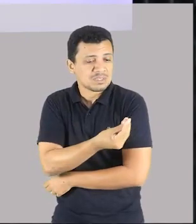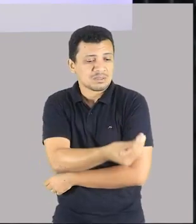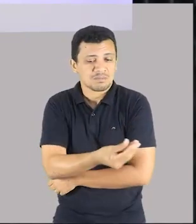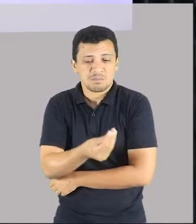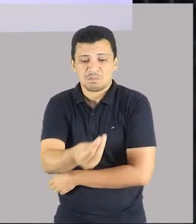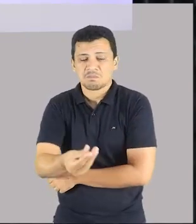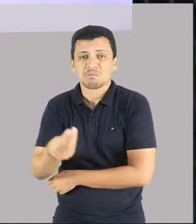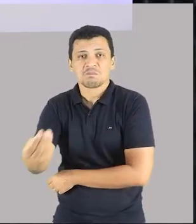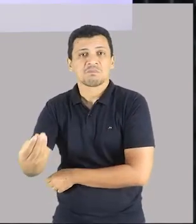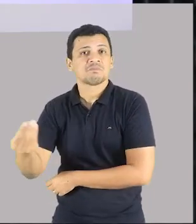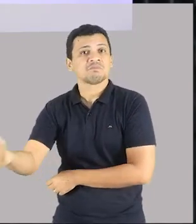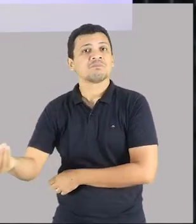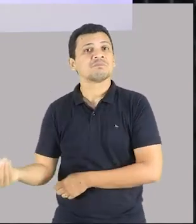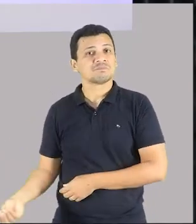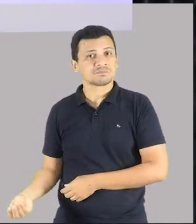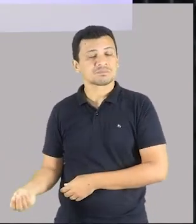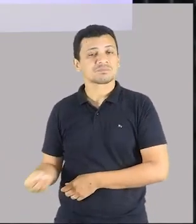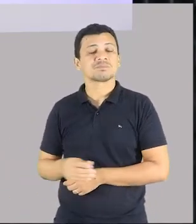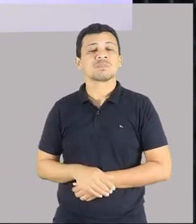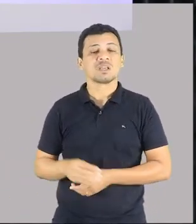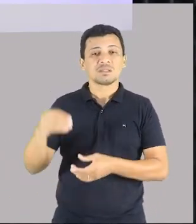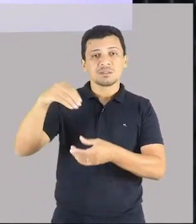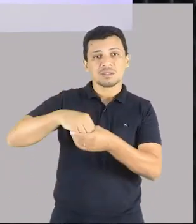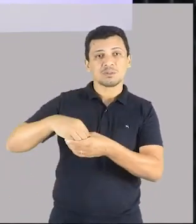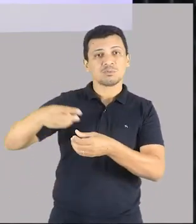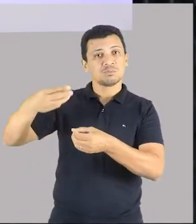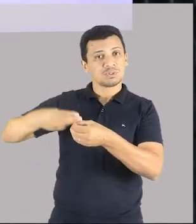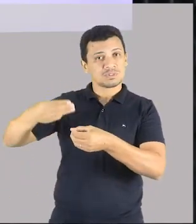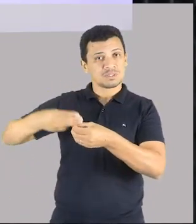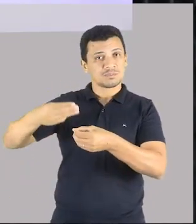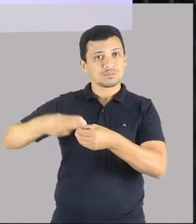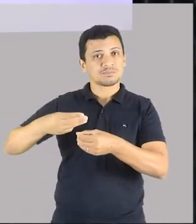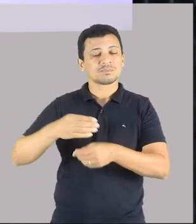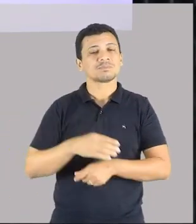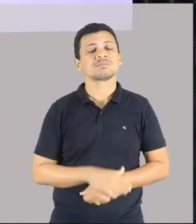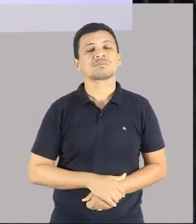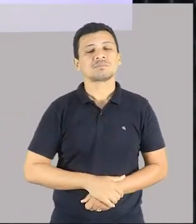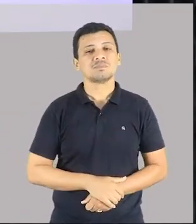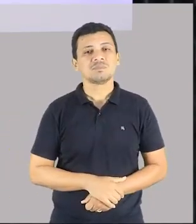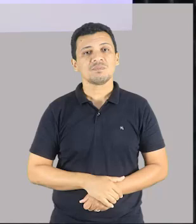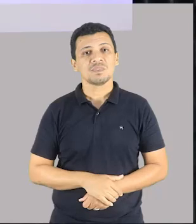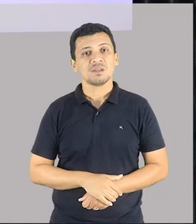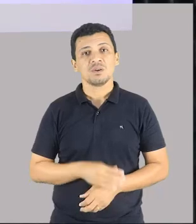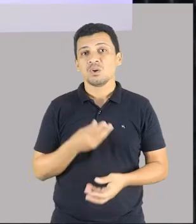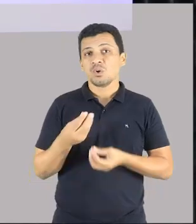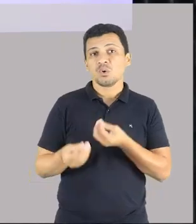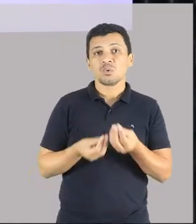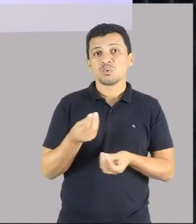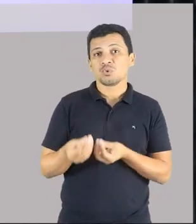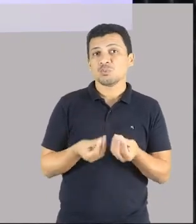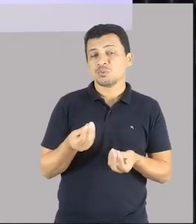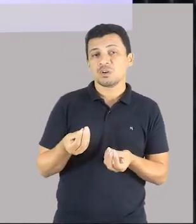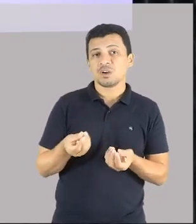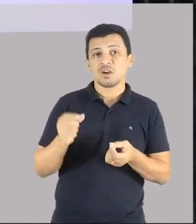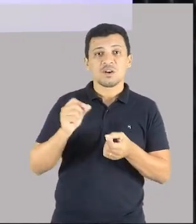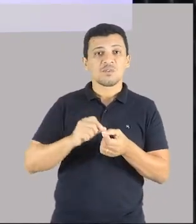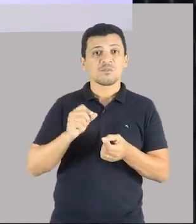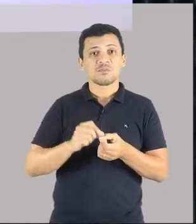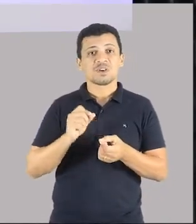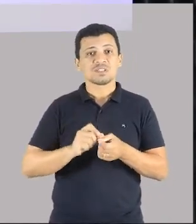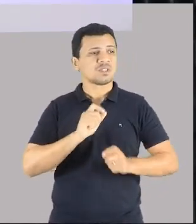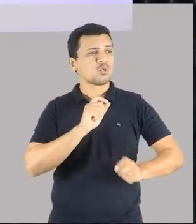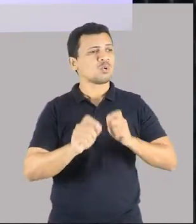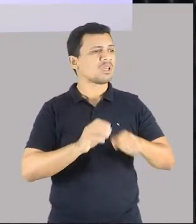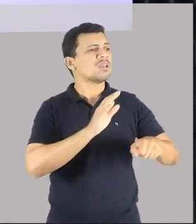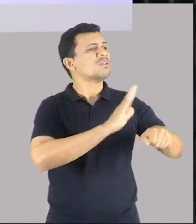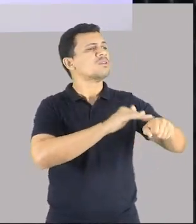territorialmente essa vacinação dentro do seu município, como que ele vai fazer a abordagem na